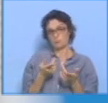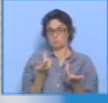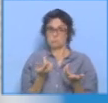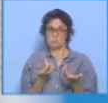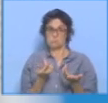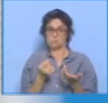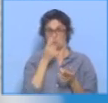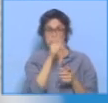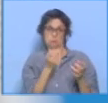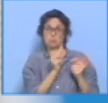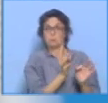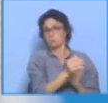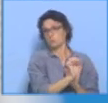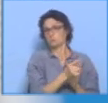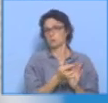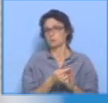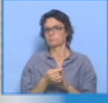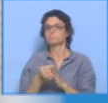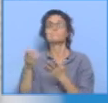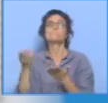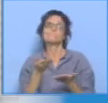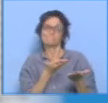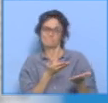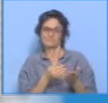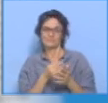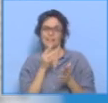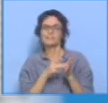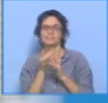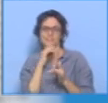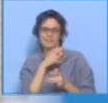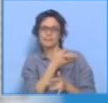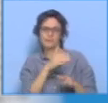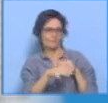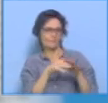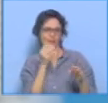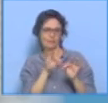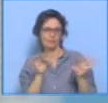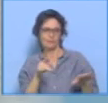Disse-lhe Jesus: Então vai e faz o mesmo.